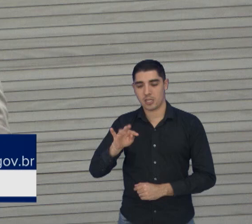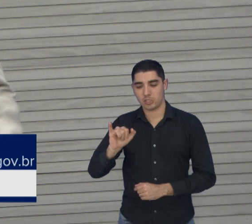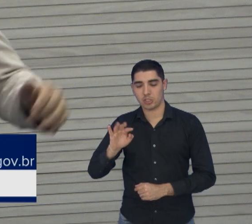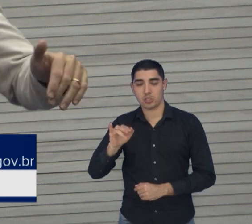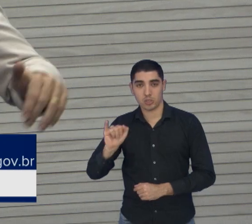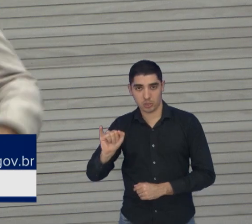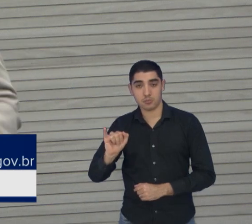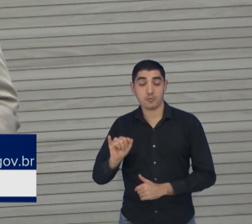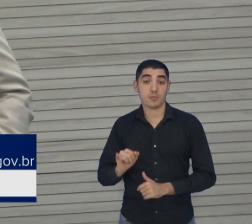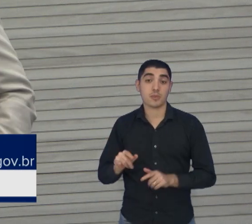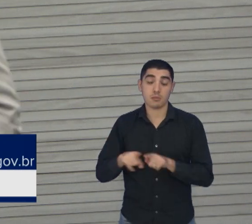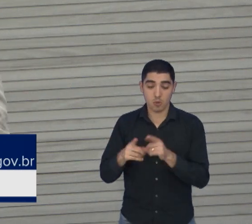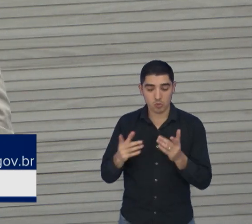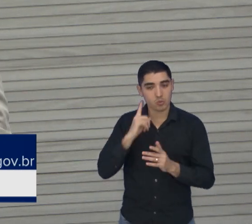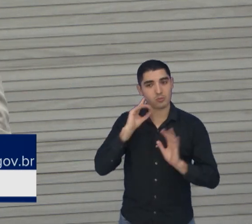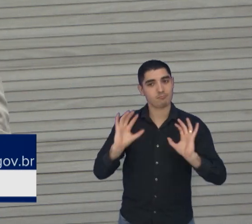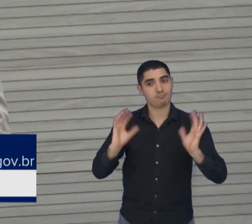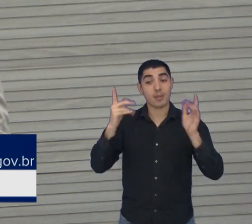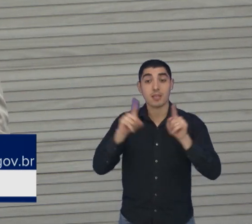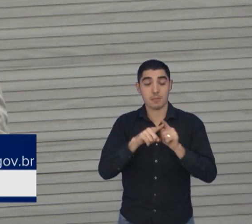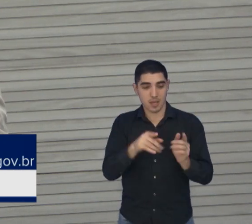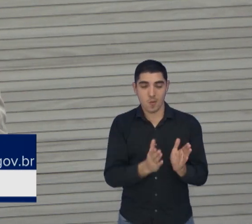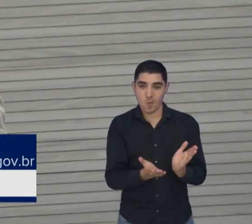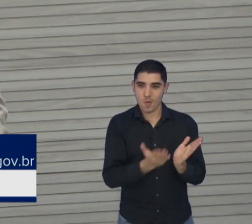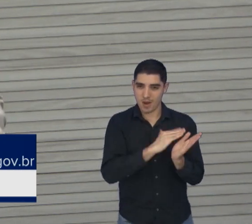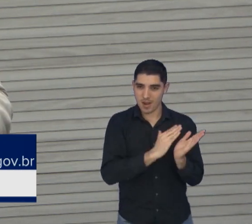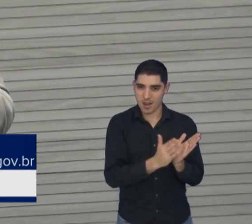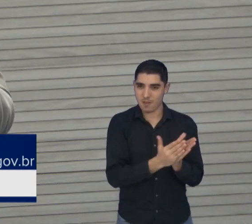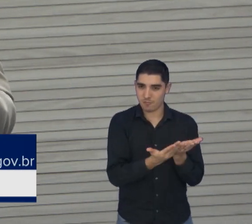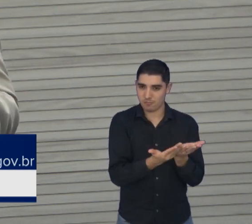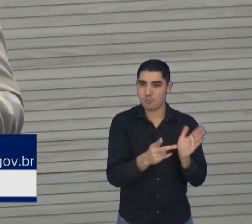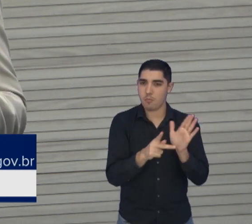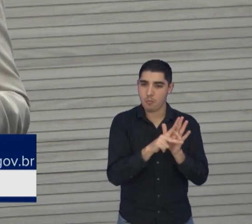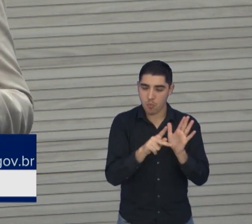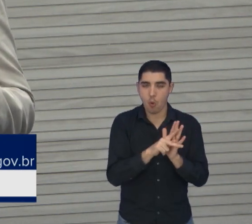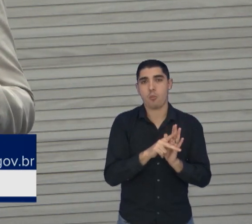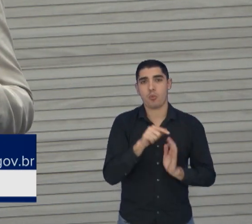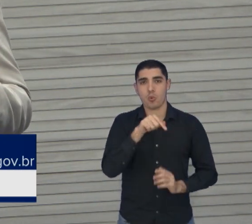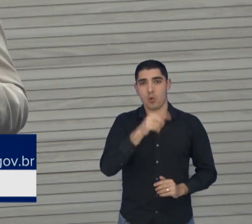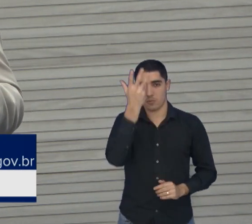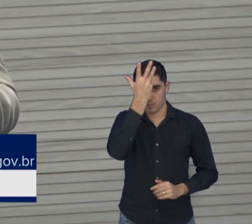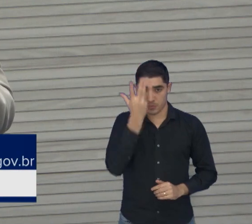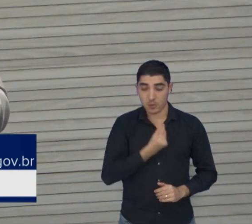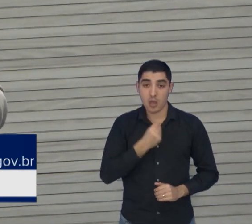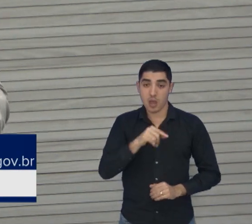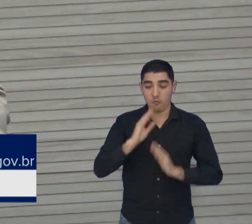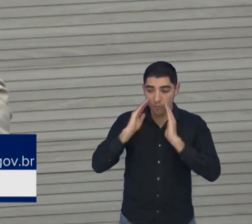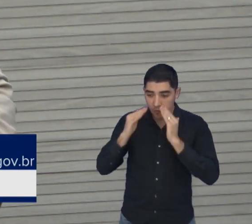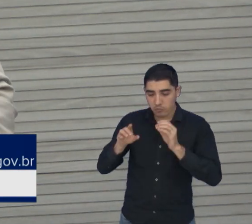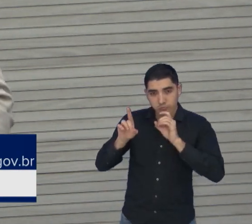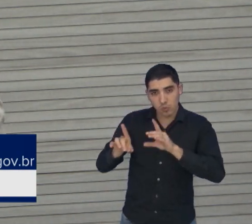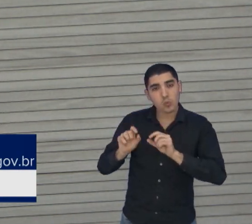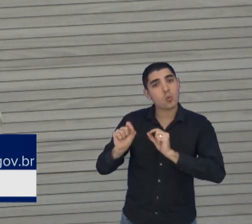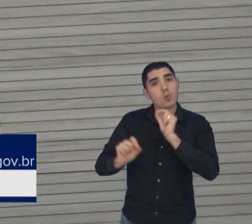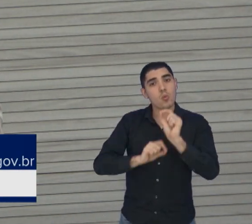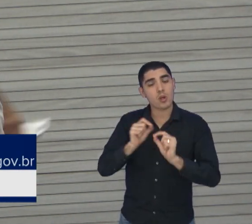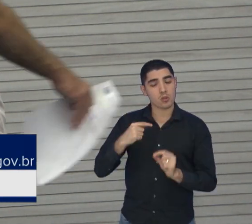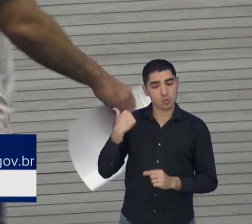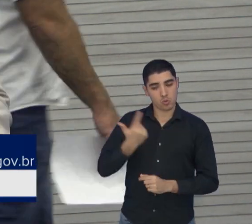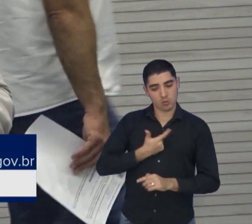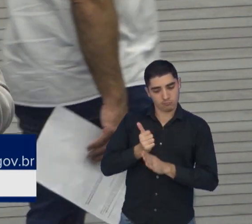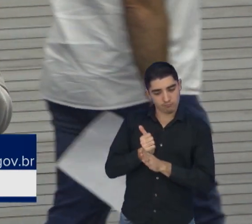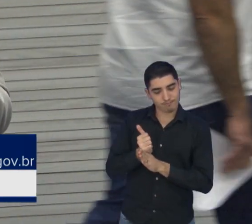né, baseada no Livro dos Espíritos, obra básica do Espiritismo. O Espiritismo é a doutrina voltada para o aperfeiçoamento moral do